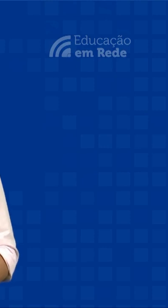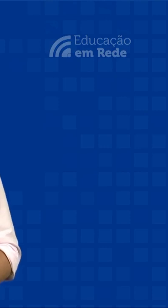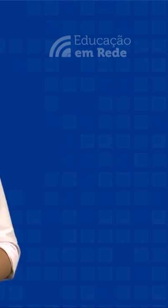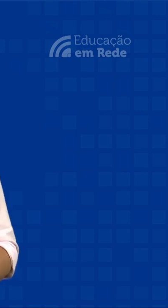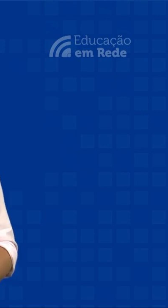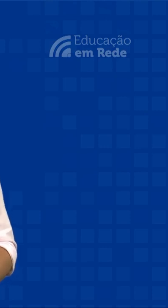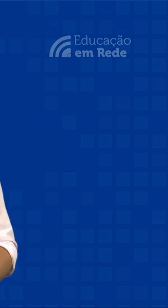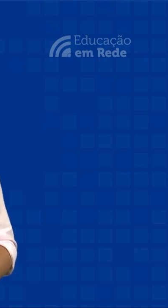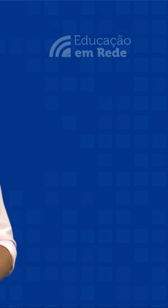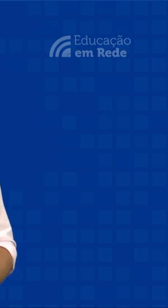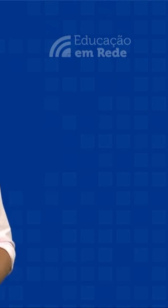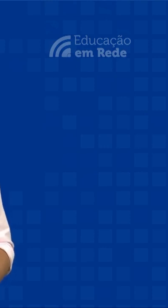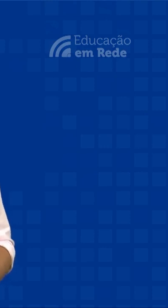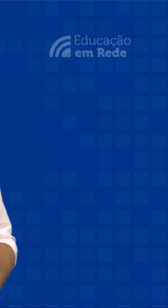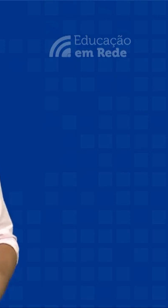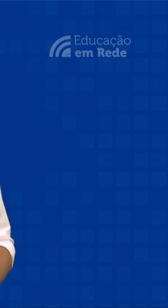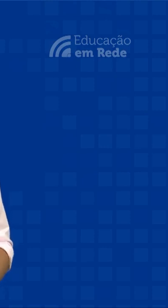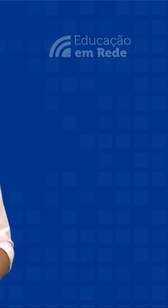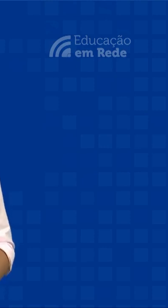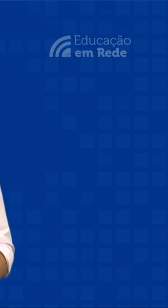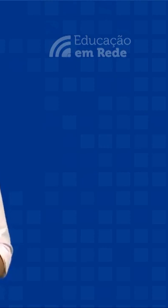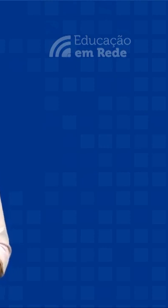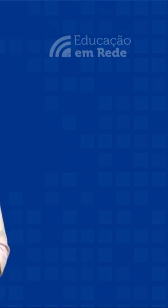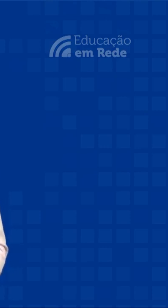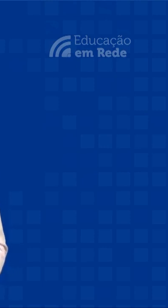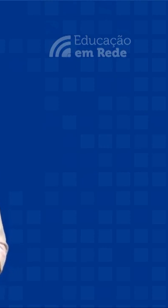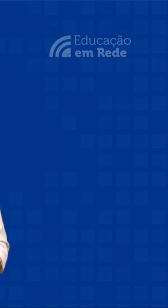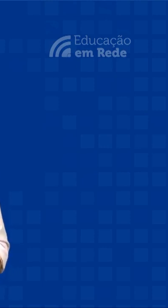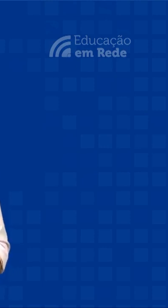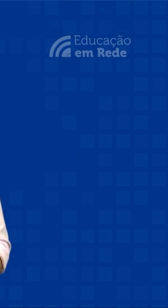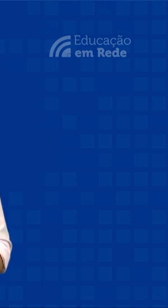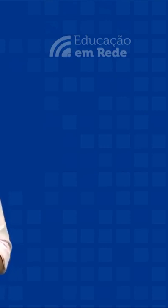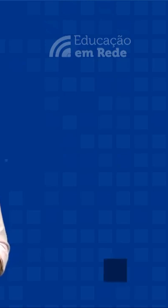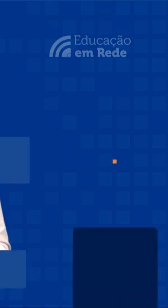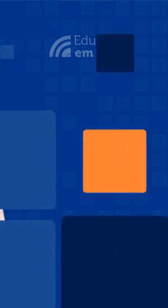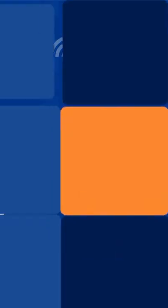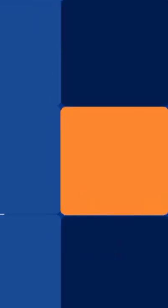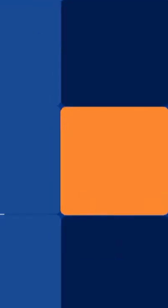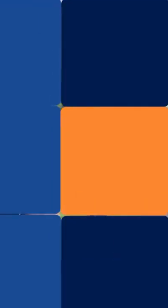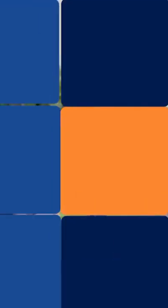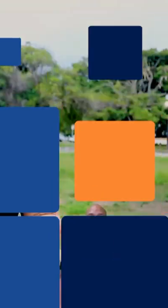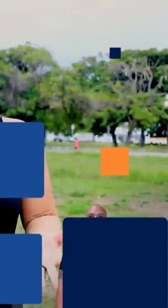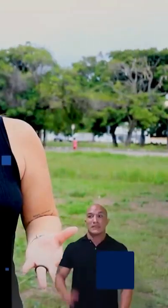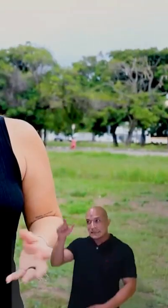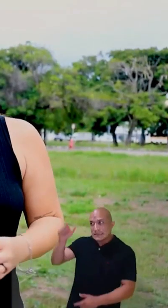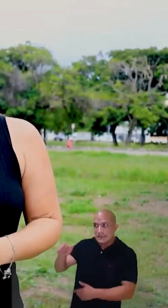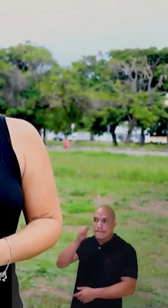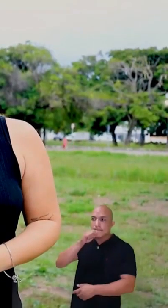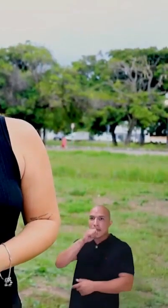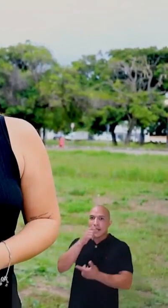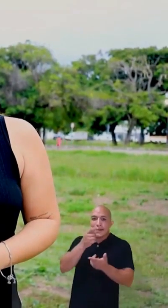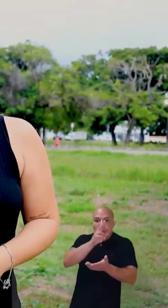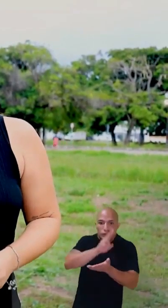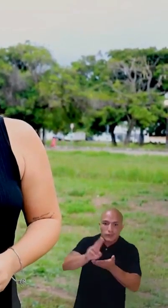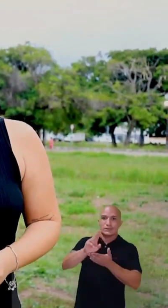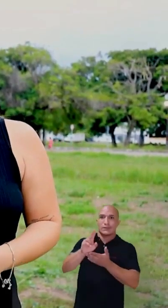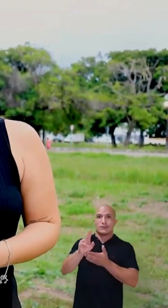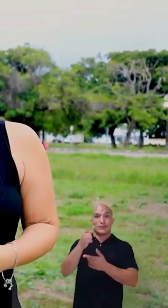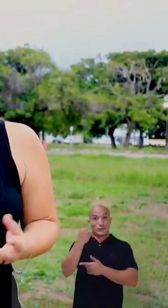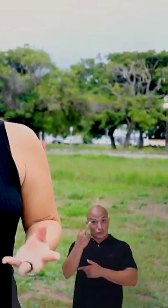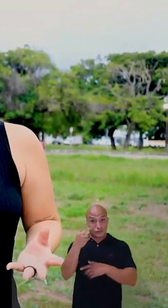Agora a gente vai falar sobre um outro assunto super importante, agora no mundo acadêmico, para as mulheres. Como conciliar os desafios da maternidade com